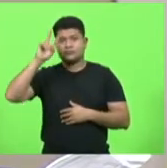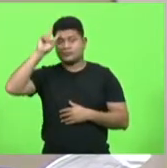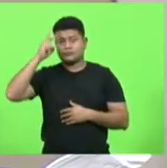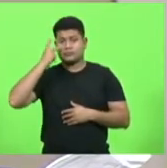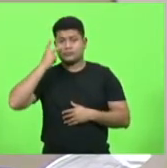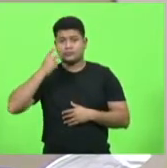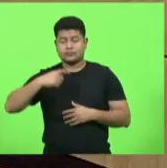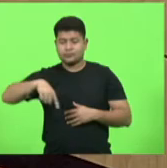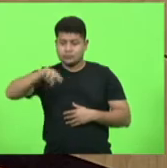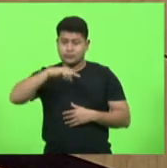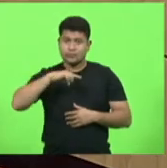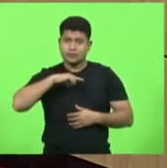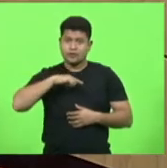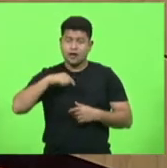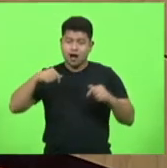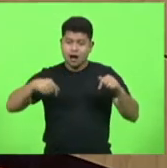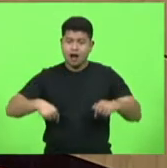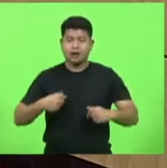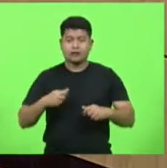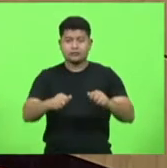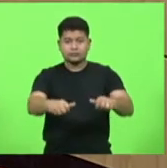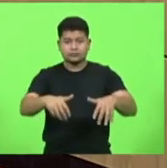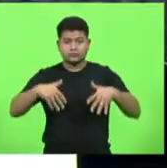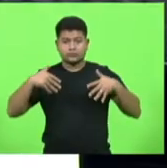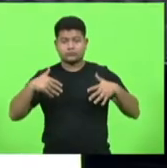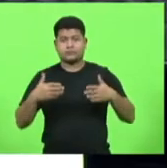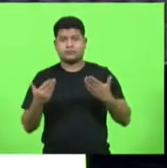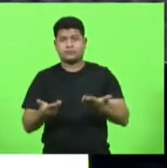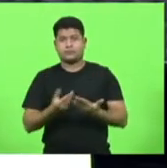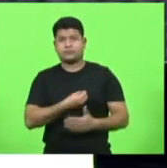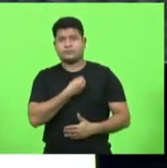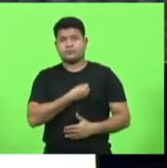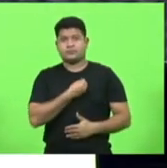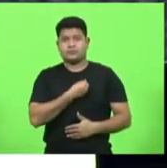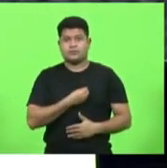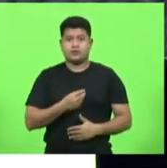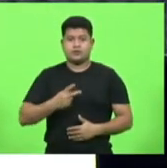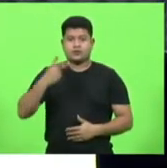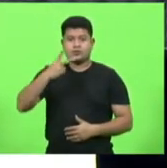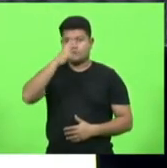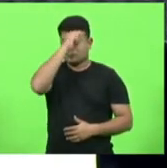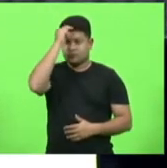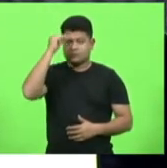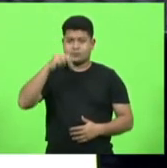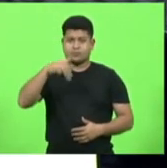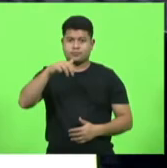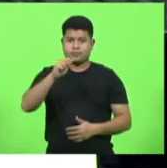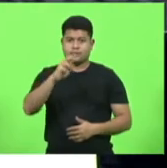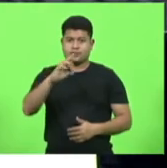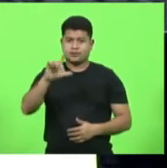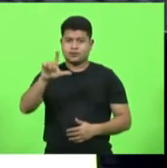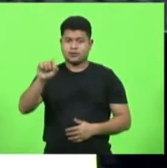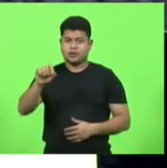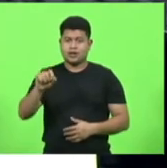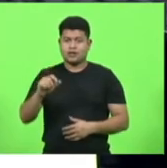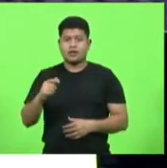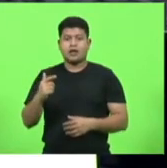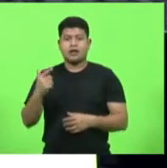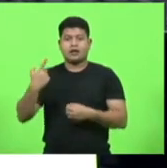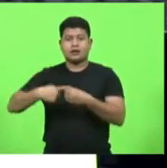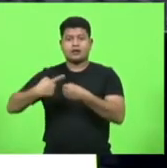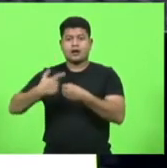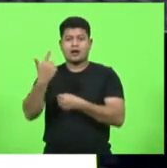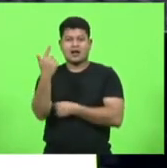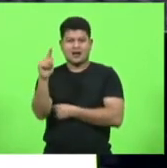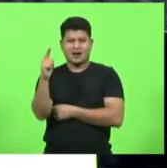nós temos aqui no plenário da casa hoje o vice-prefeito Marcelo Brick, da cidade de Gaspar, e ele